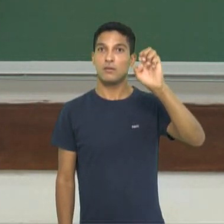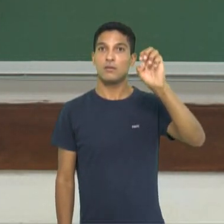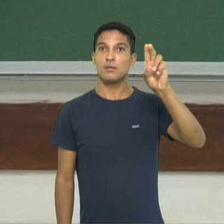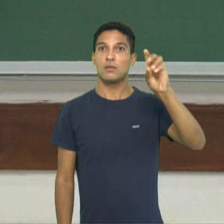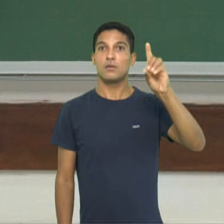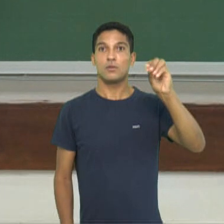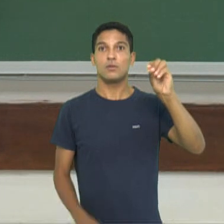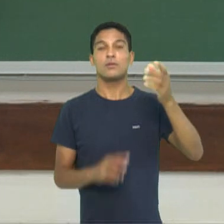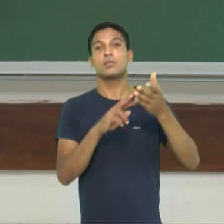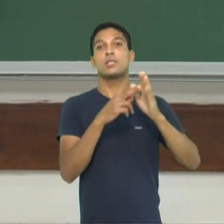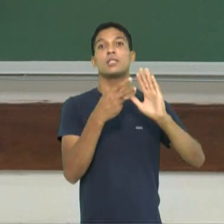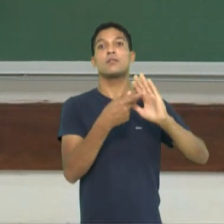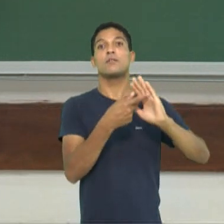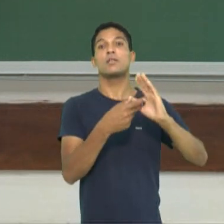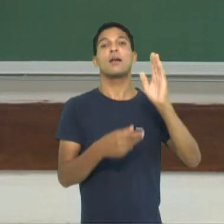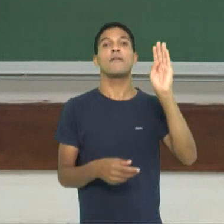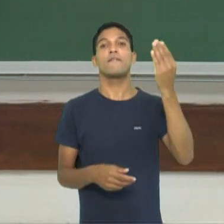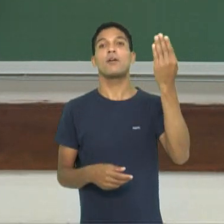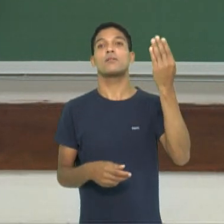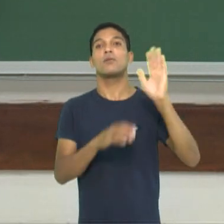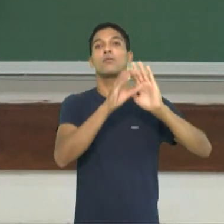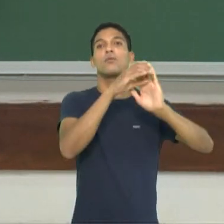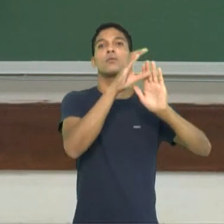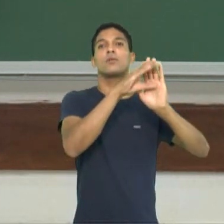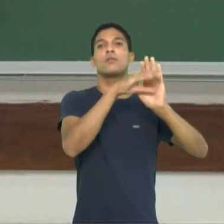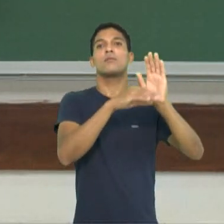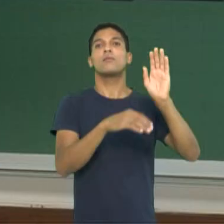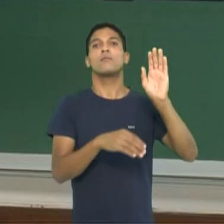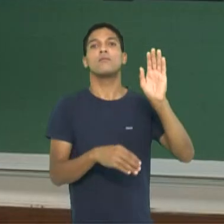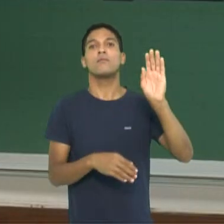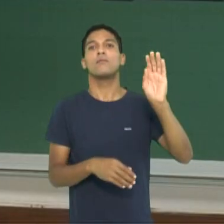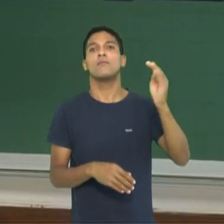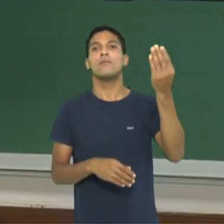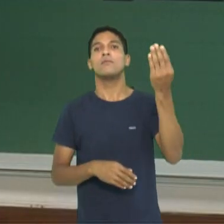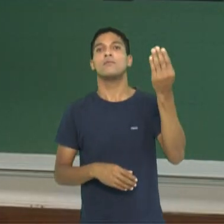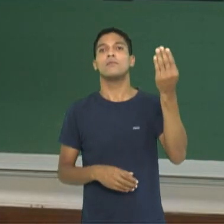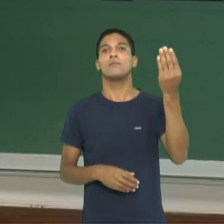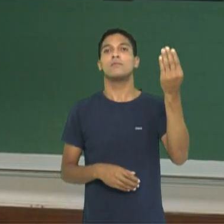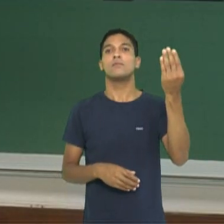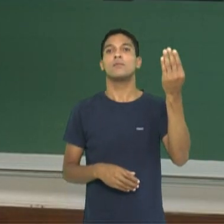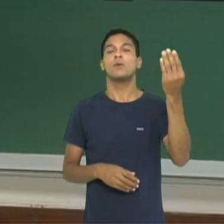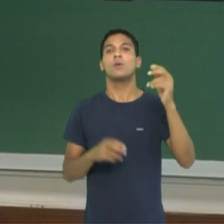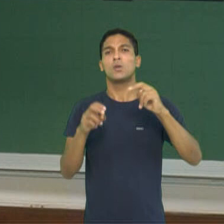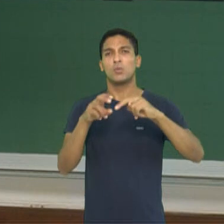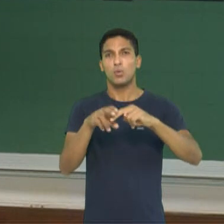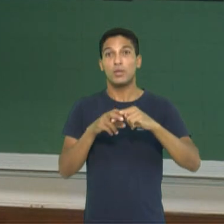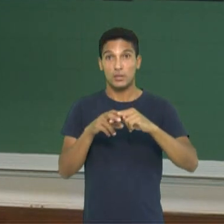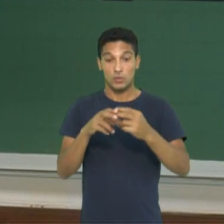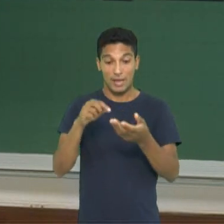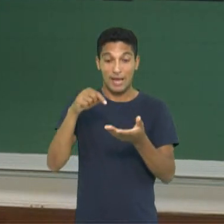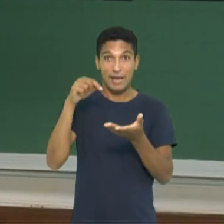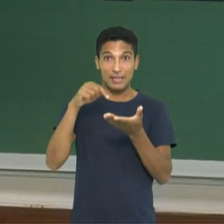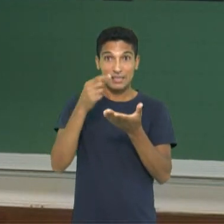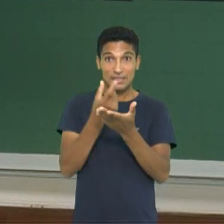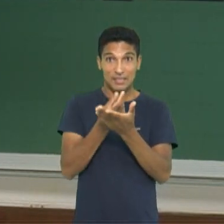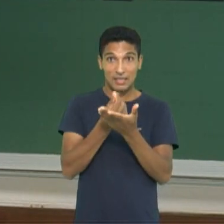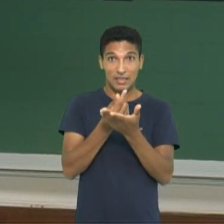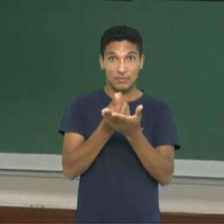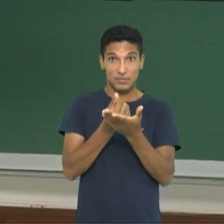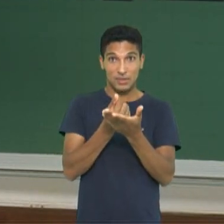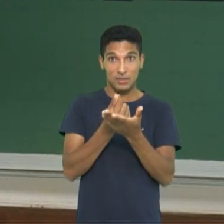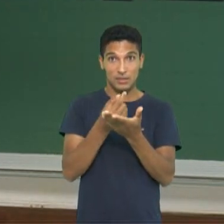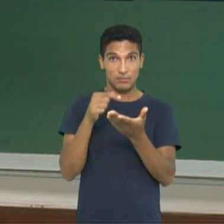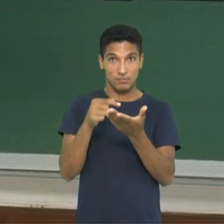nós vimos na aula passada que no capitalismo muitas vezes essa ideia de liberdade para consumir, ela pode ser